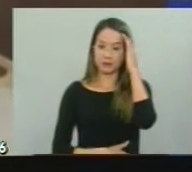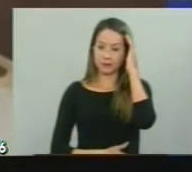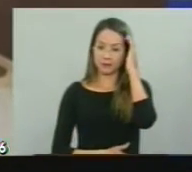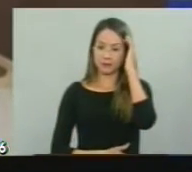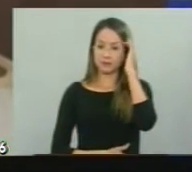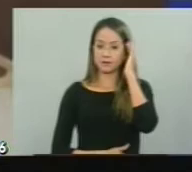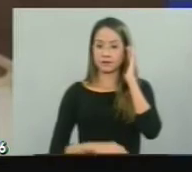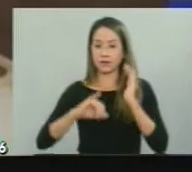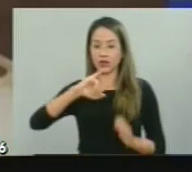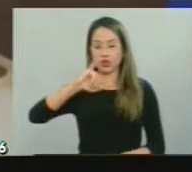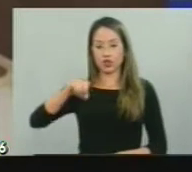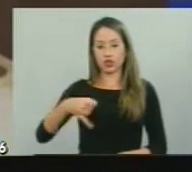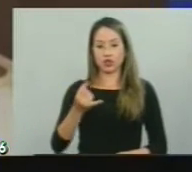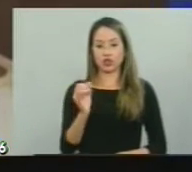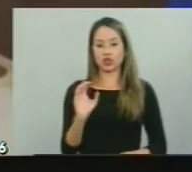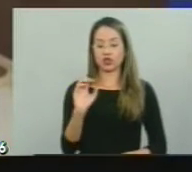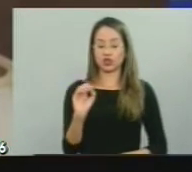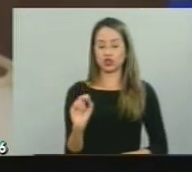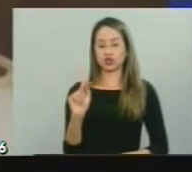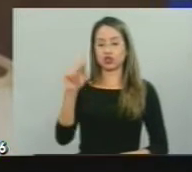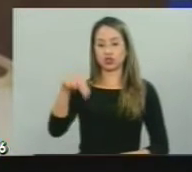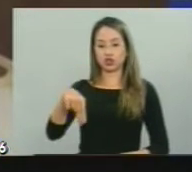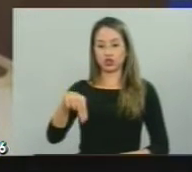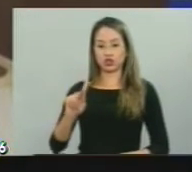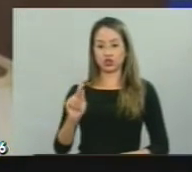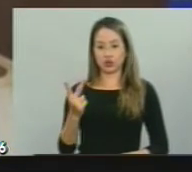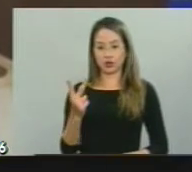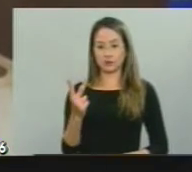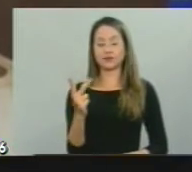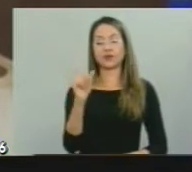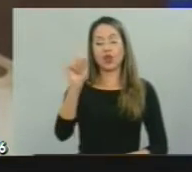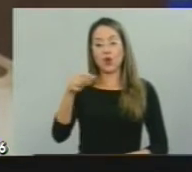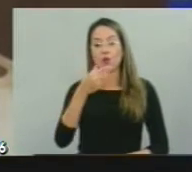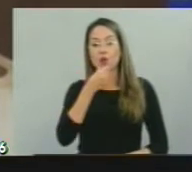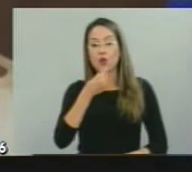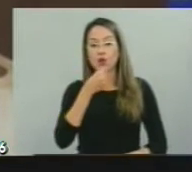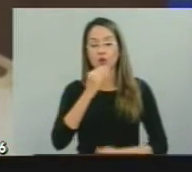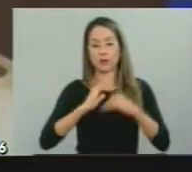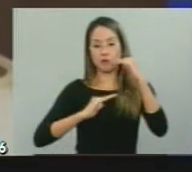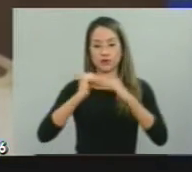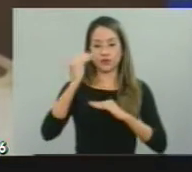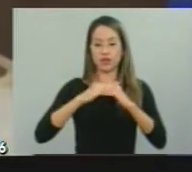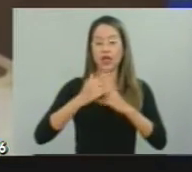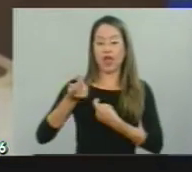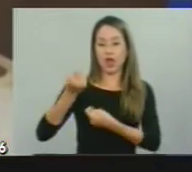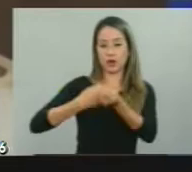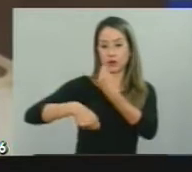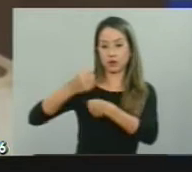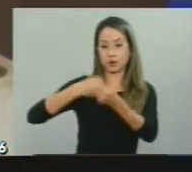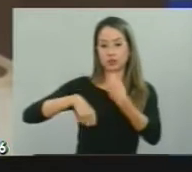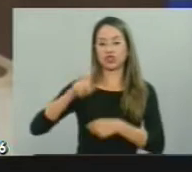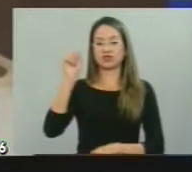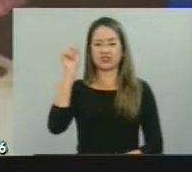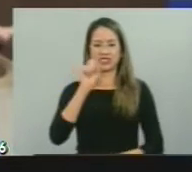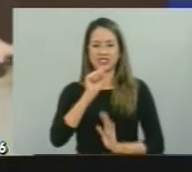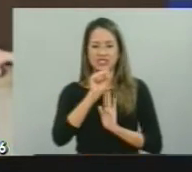John Maynard Keynes, que foi um economista que no princípio do século